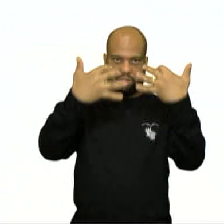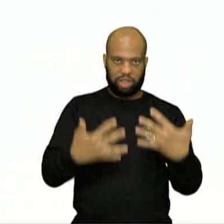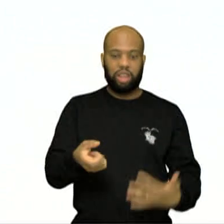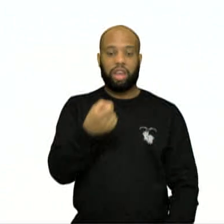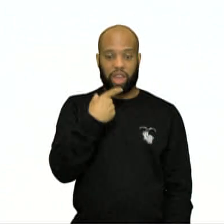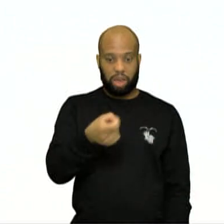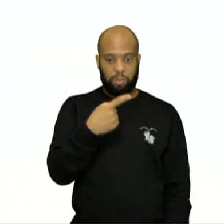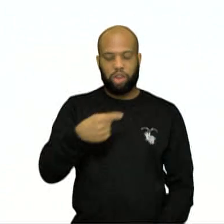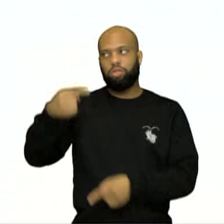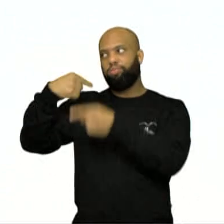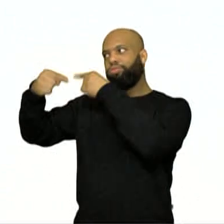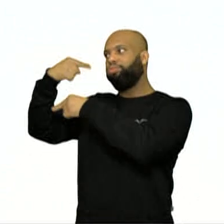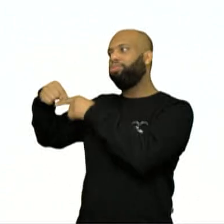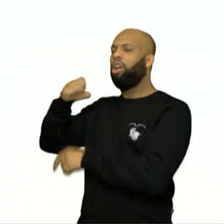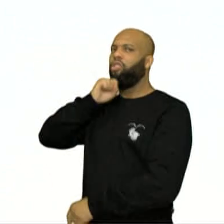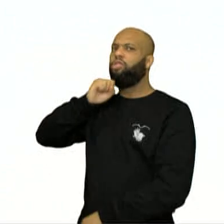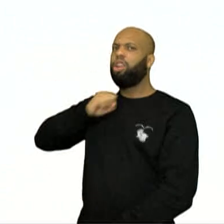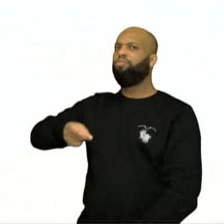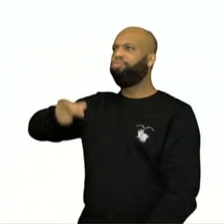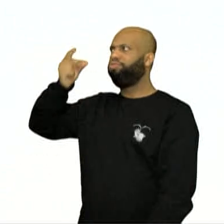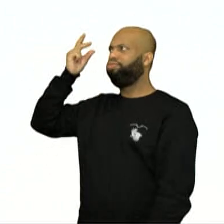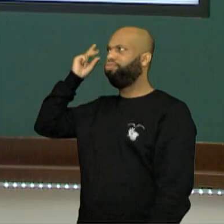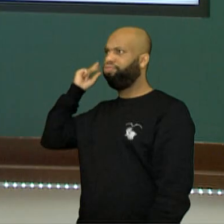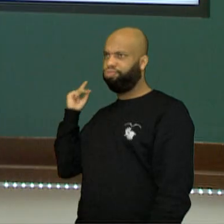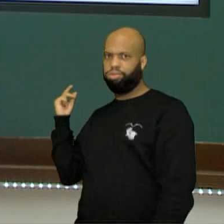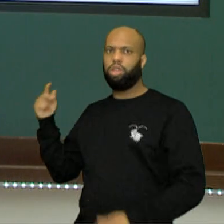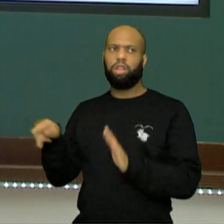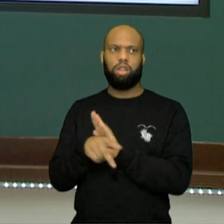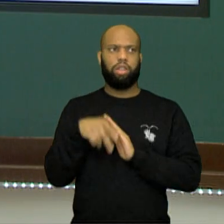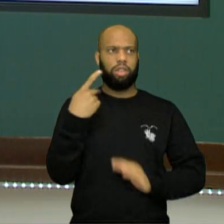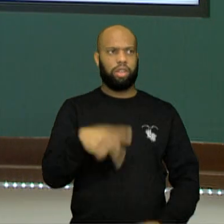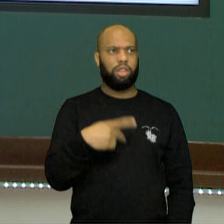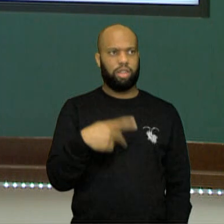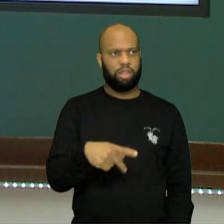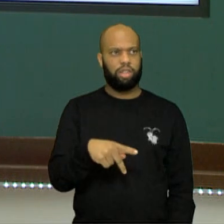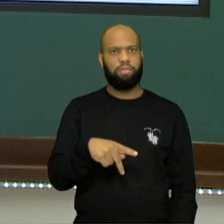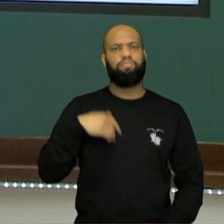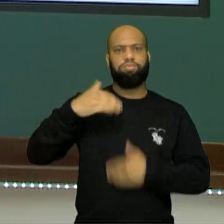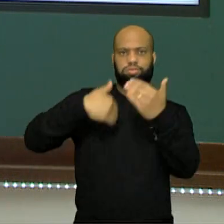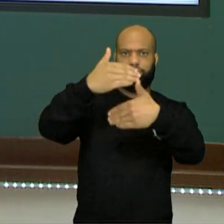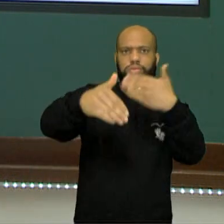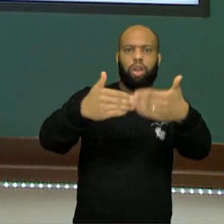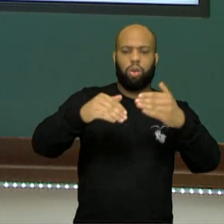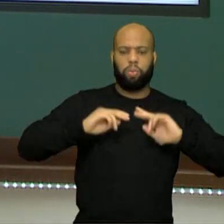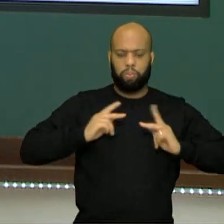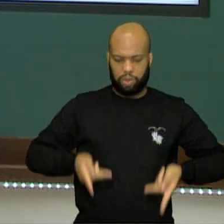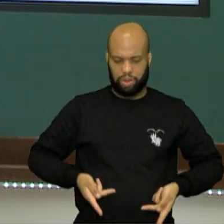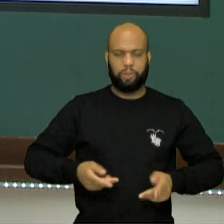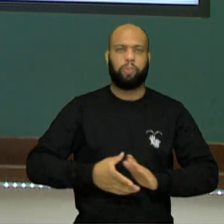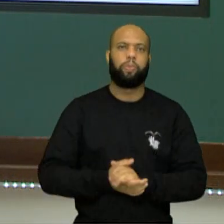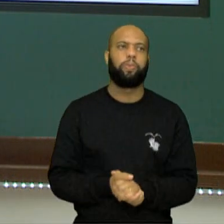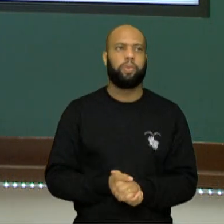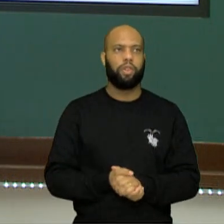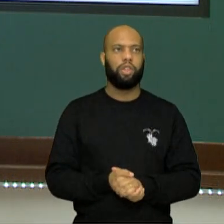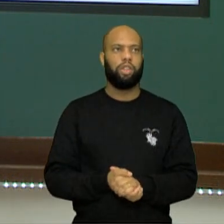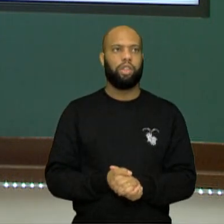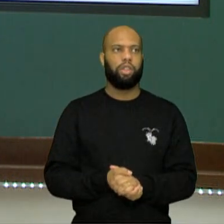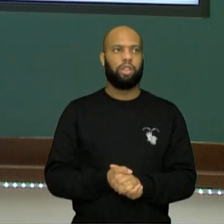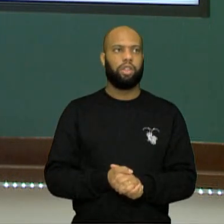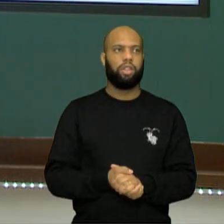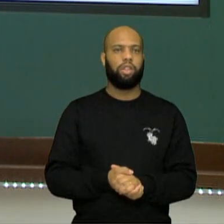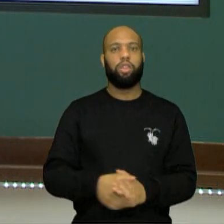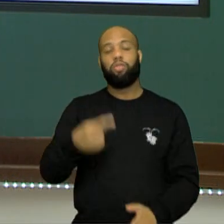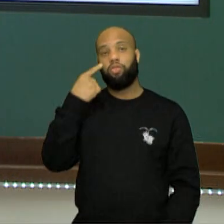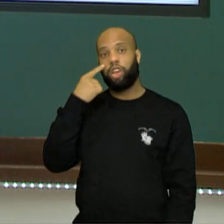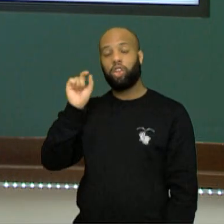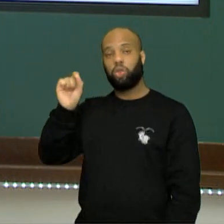remédios mais antigos aí do nosso desenvolvimento da humanidade. Então,